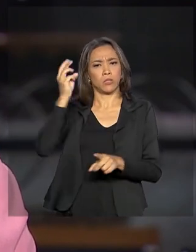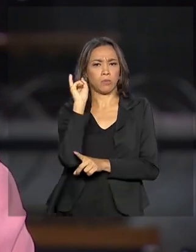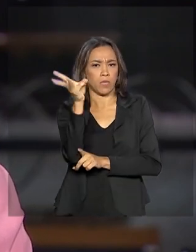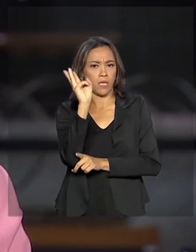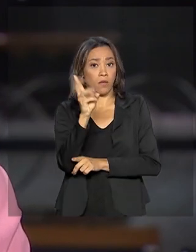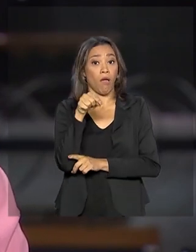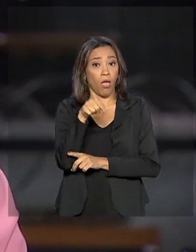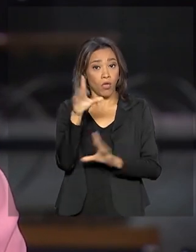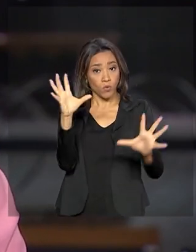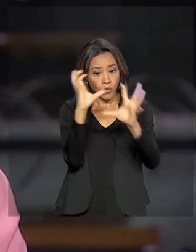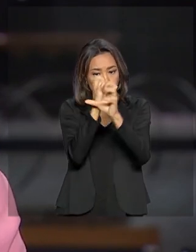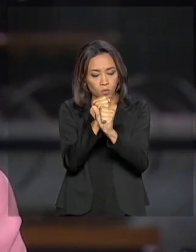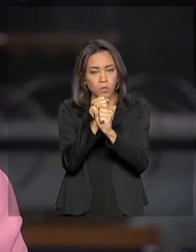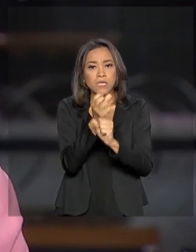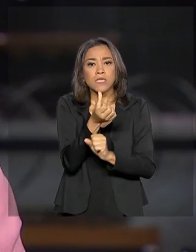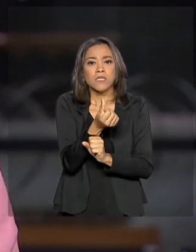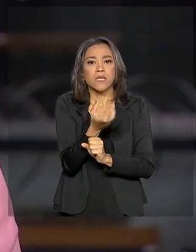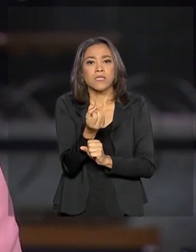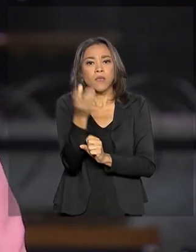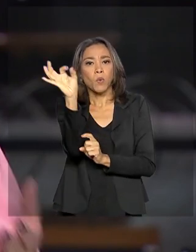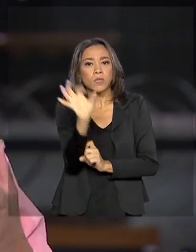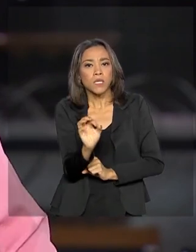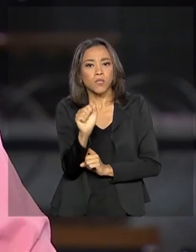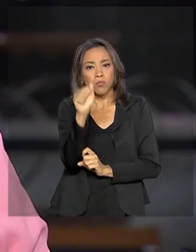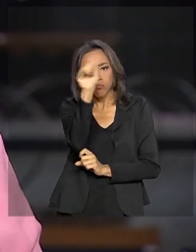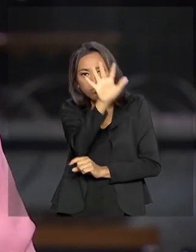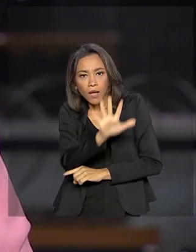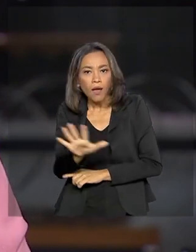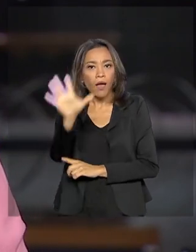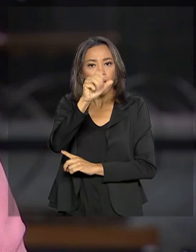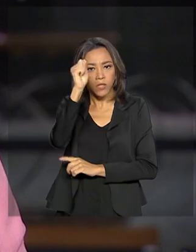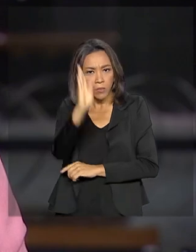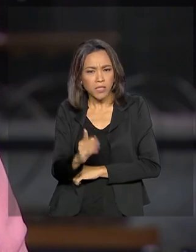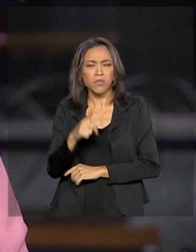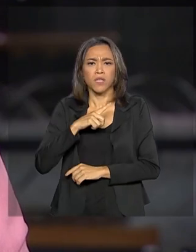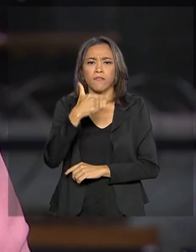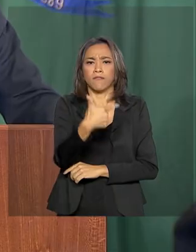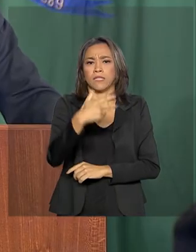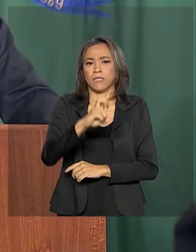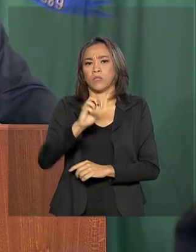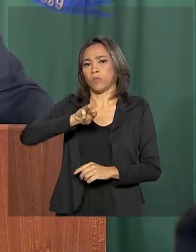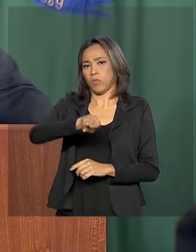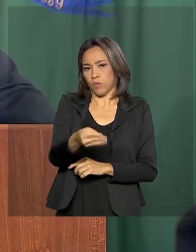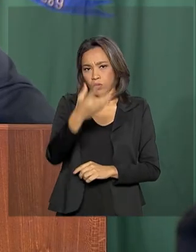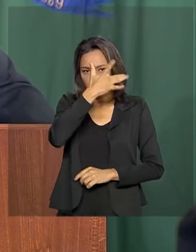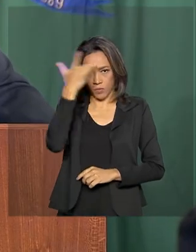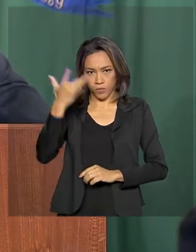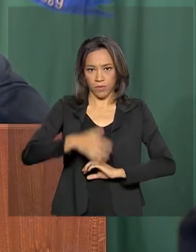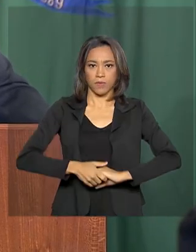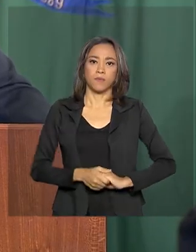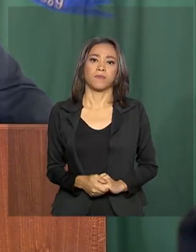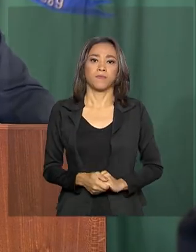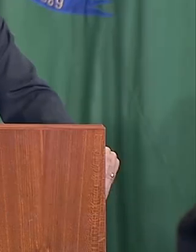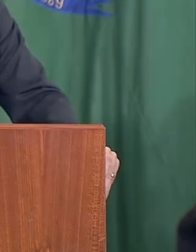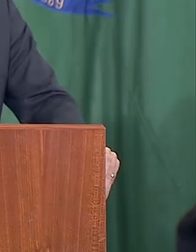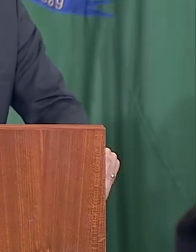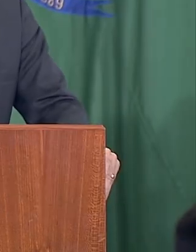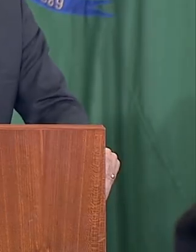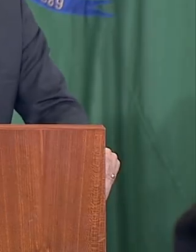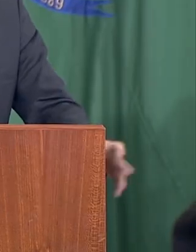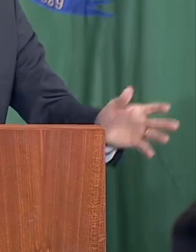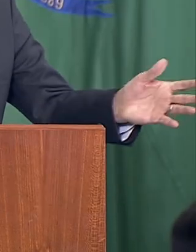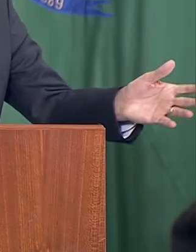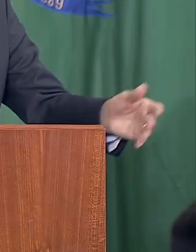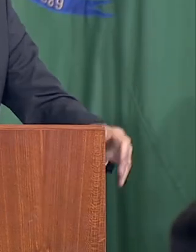60% do território brasileiro e abriga 25 milhões de habitantes. Este conselho criado nessa data,